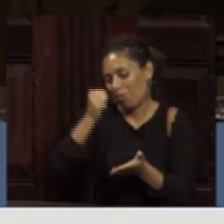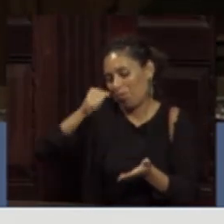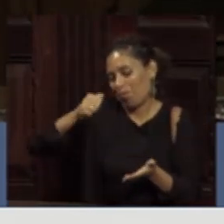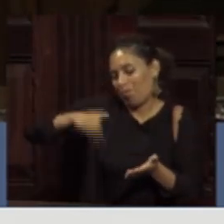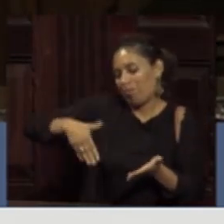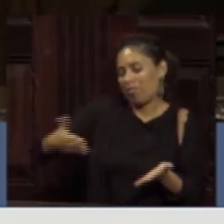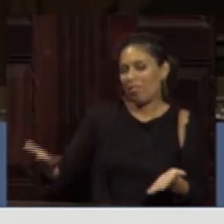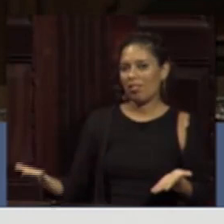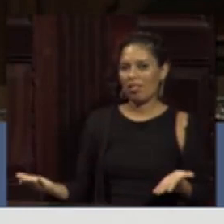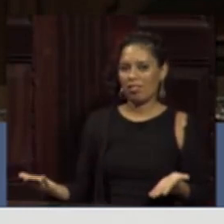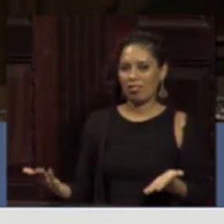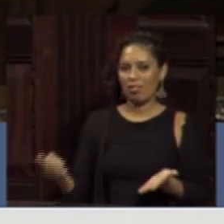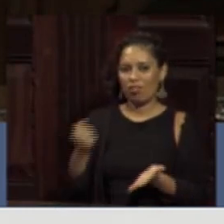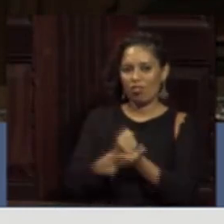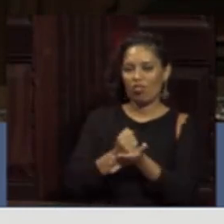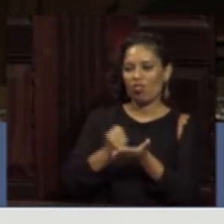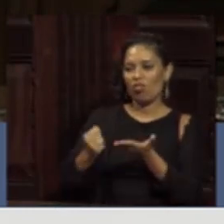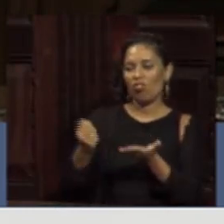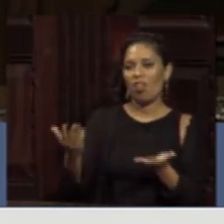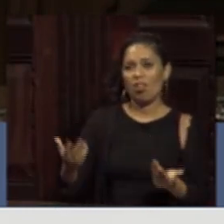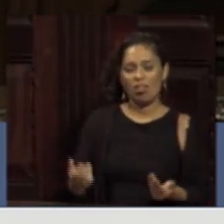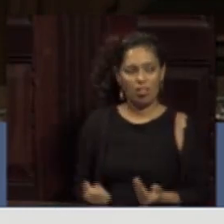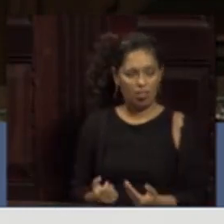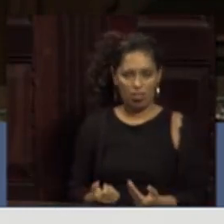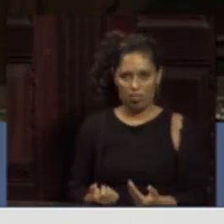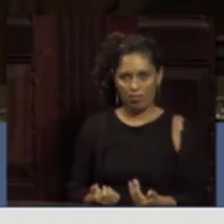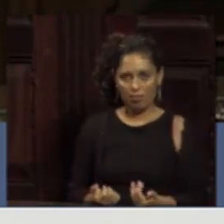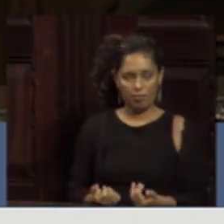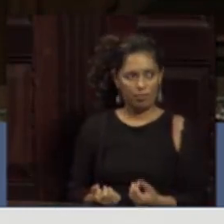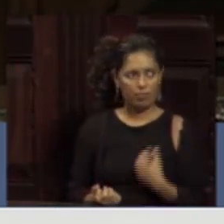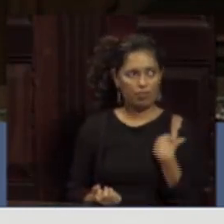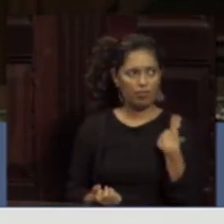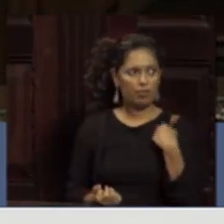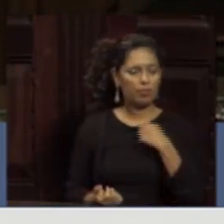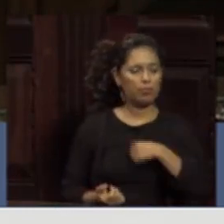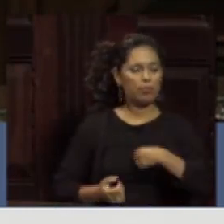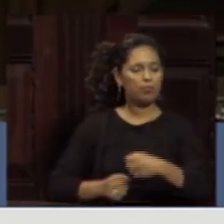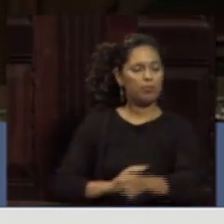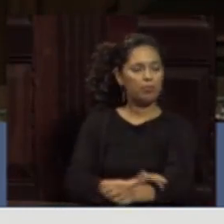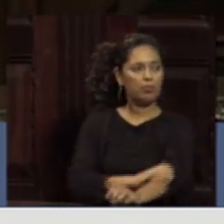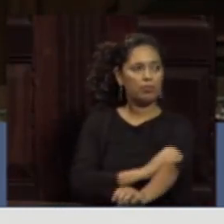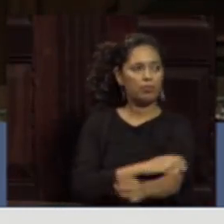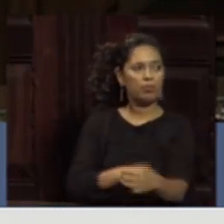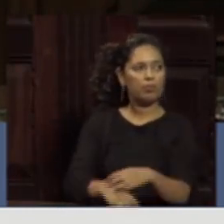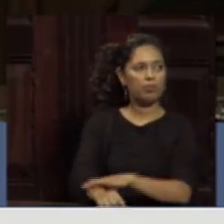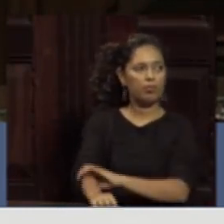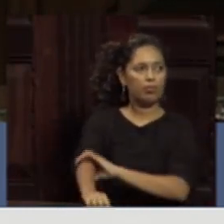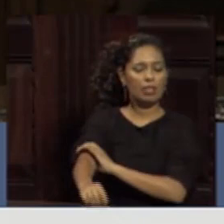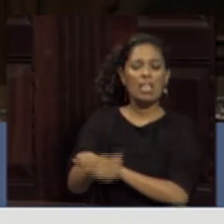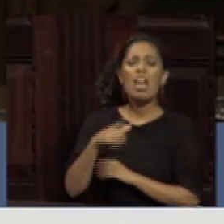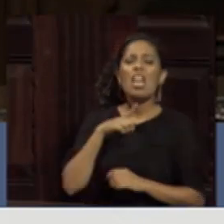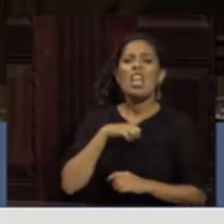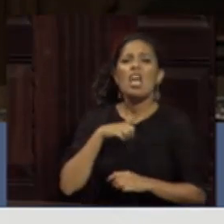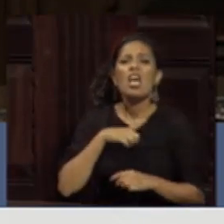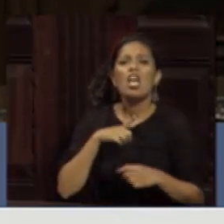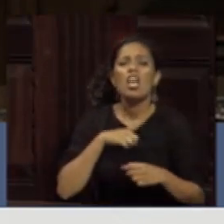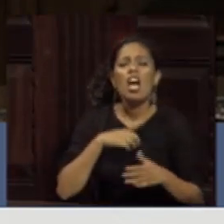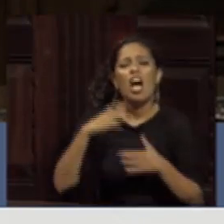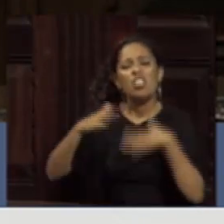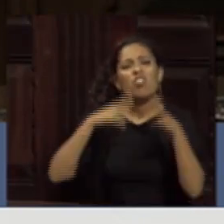é verdade. Há nessa área o que eu chamo muita